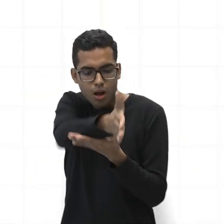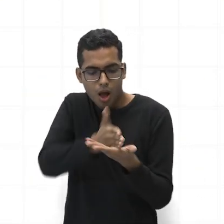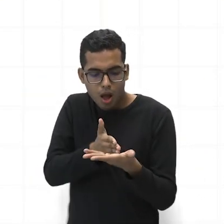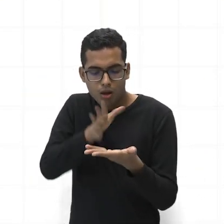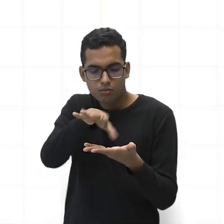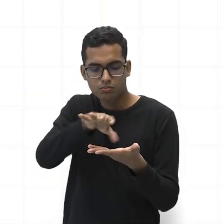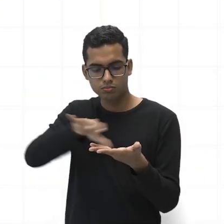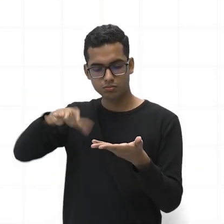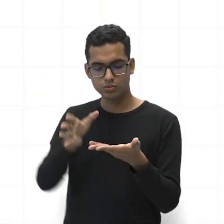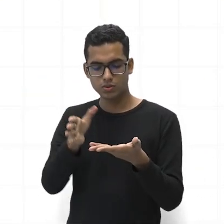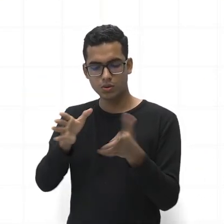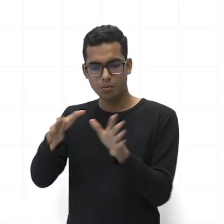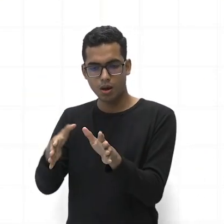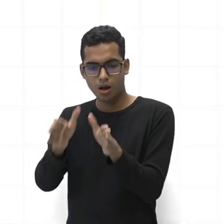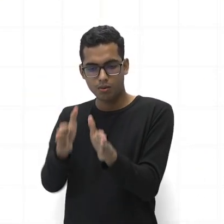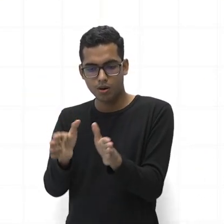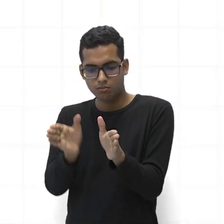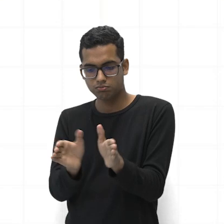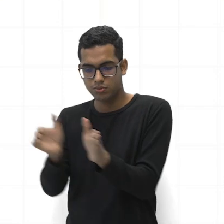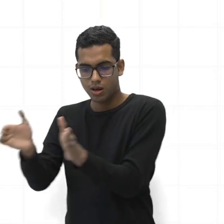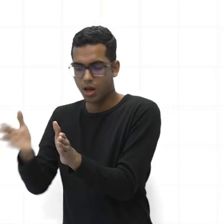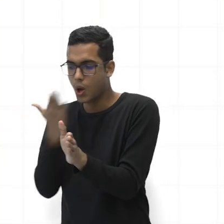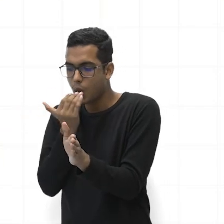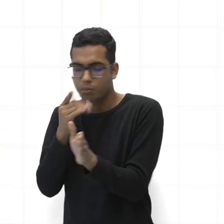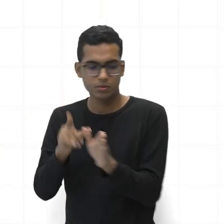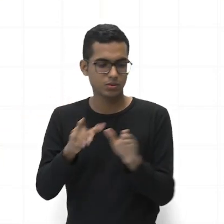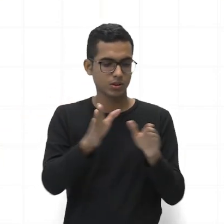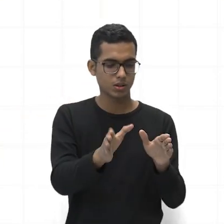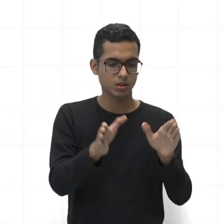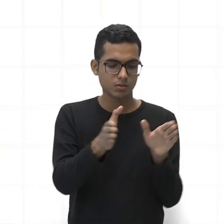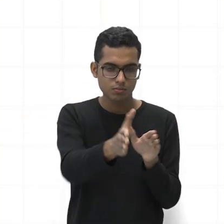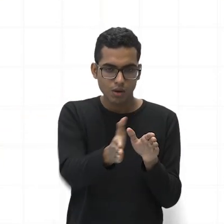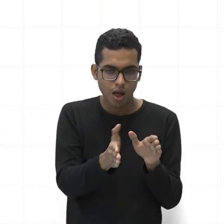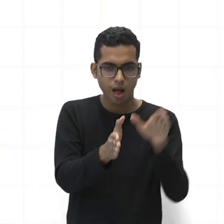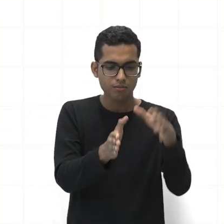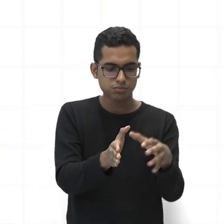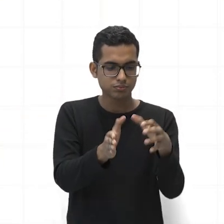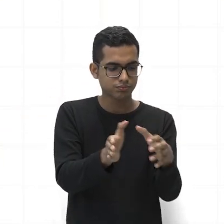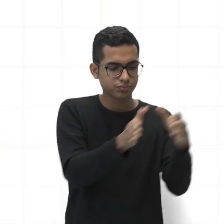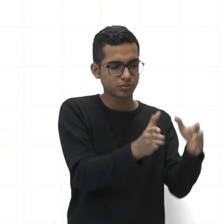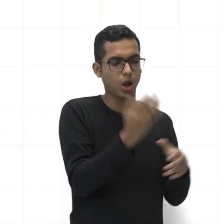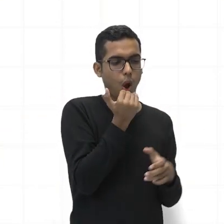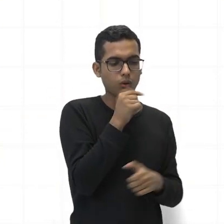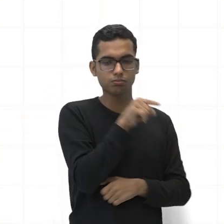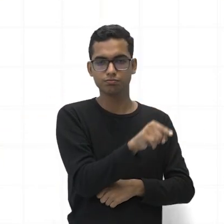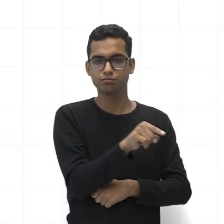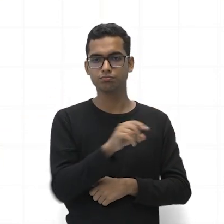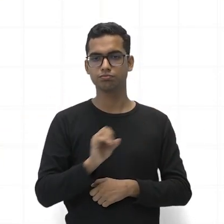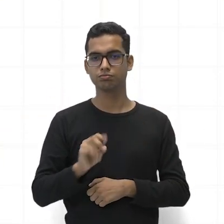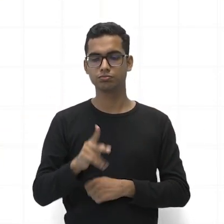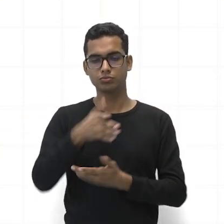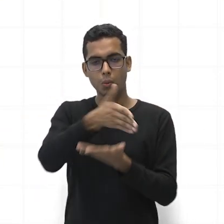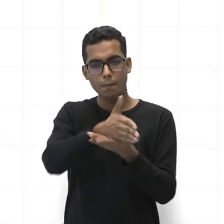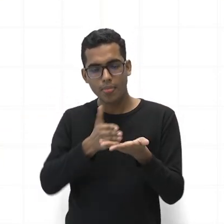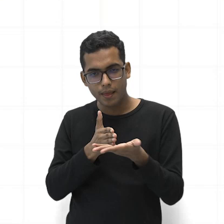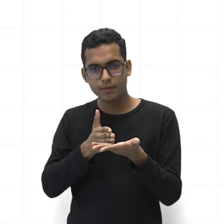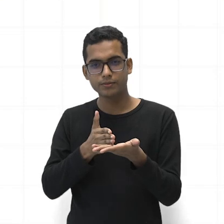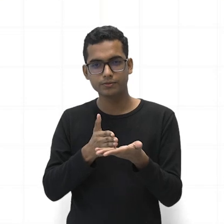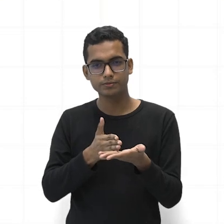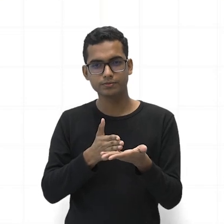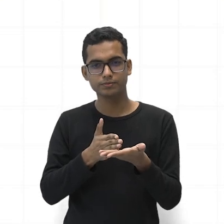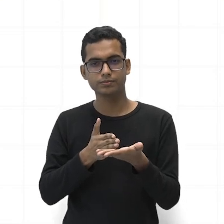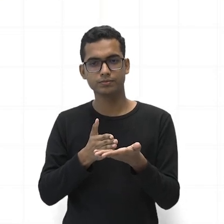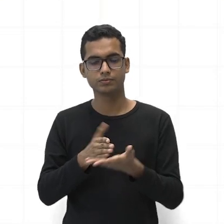olhando para a imagem, você já poderia inferir essa informação, porque agora o bolo está dividido em 6 partes. E aqui,